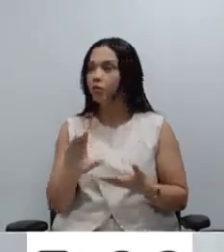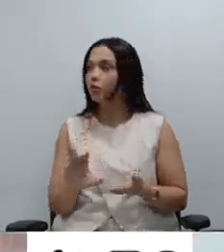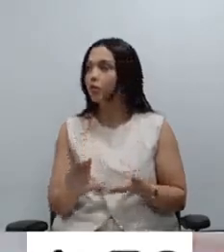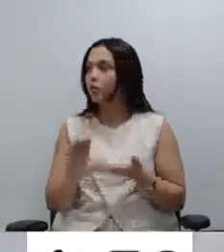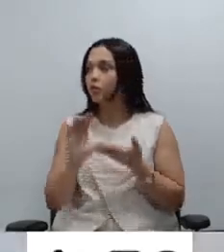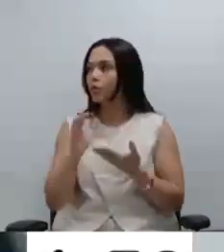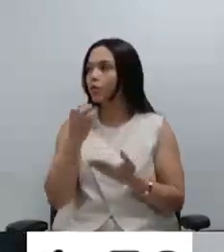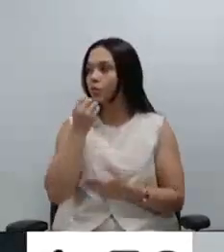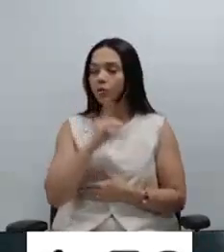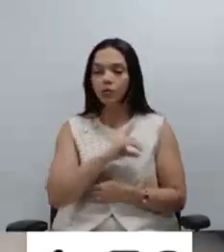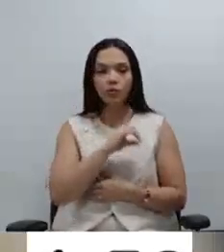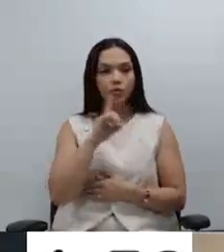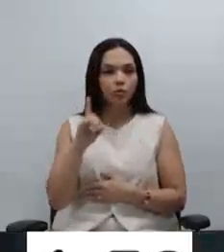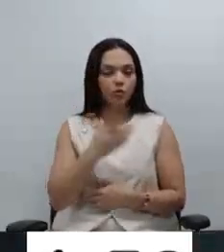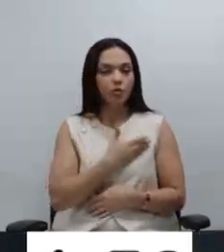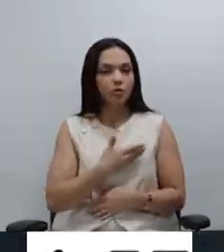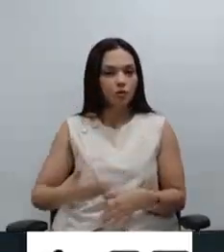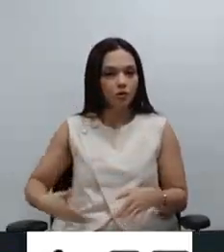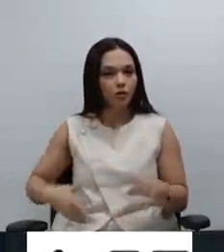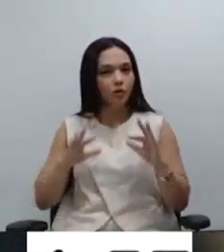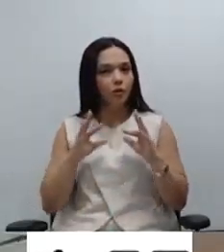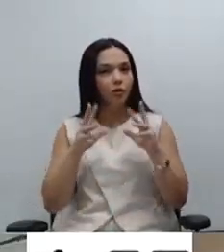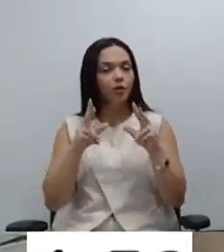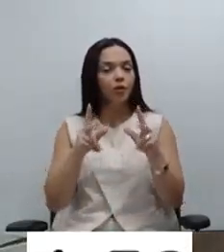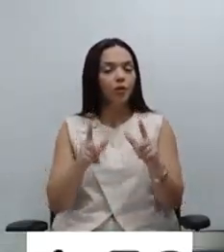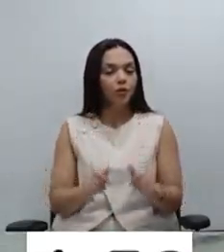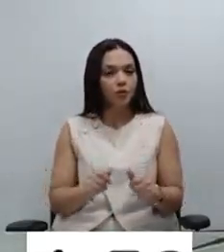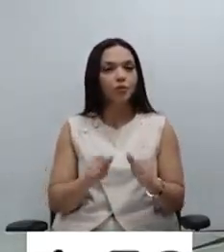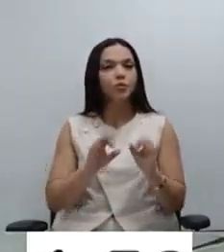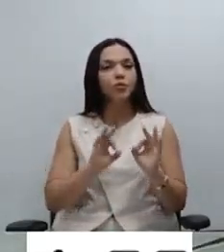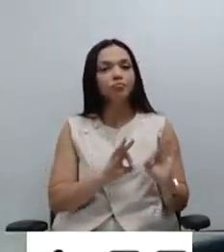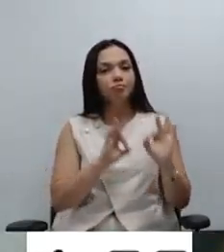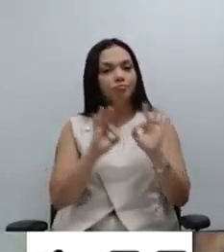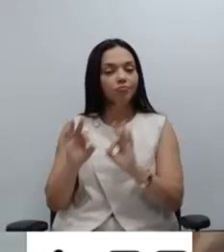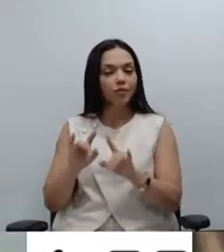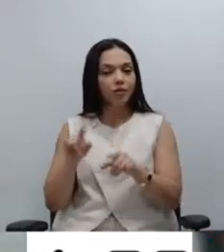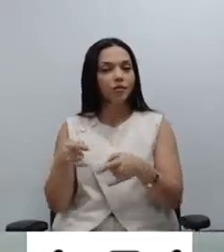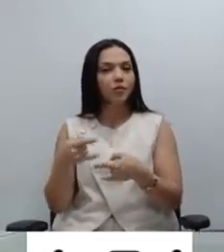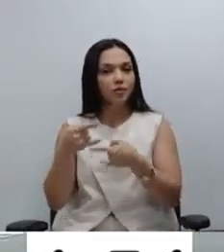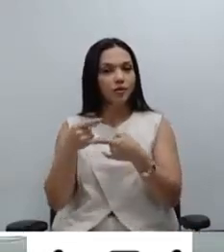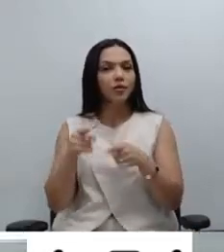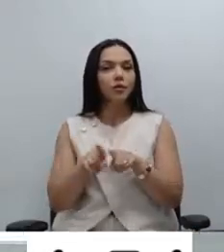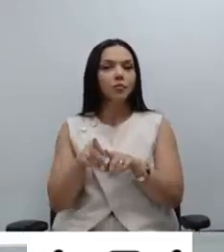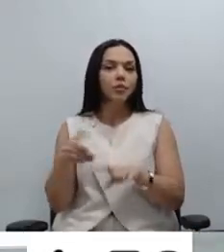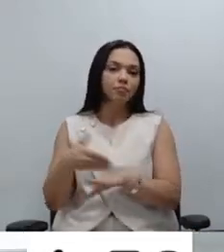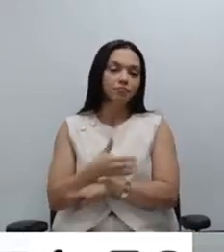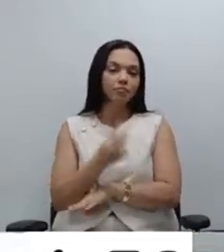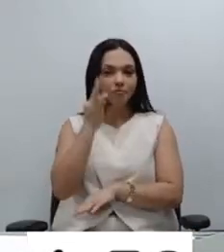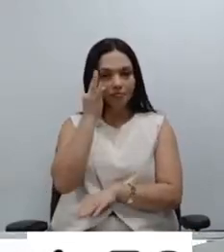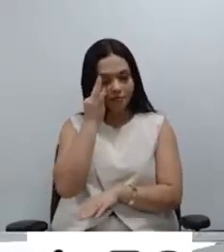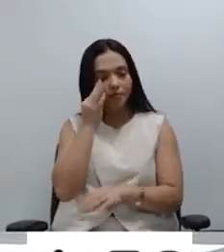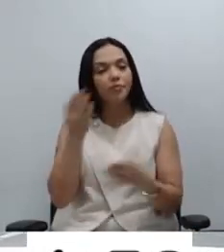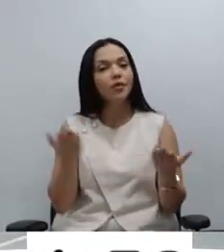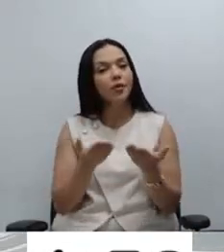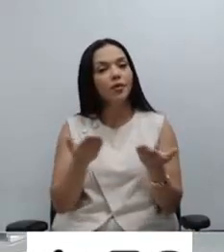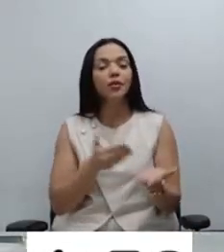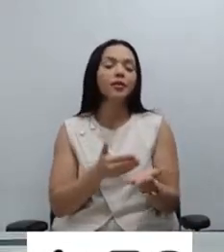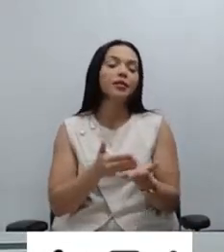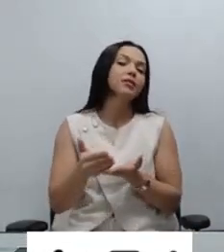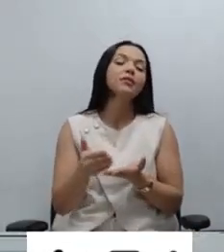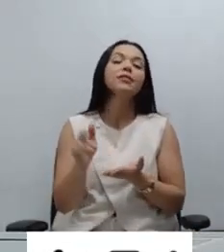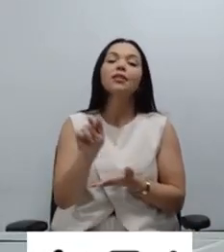dia, presidência, bom dia a todos e todas que nos acompanham de forma presencial e remota. Vou dar início à manifestação da